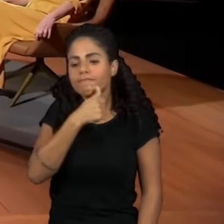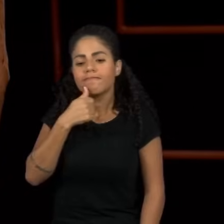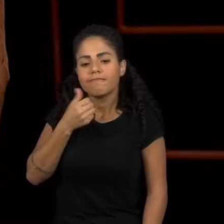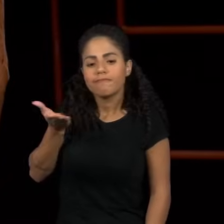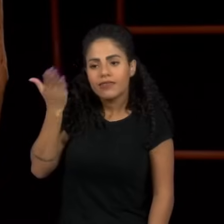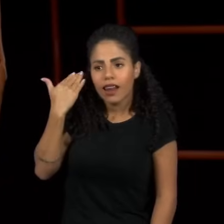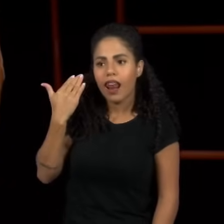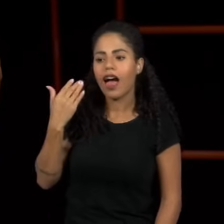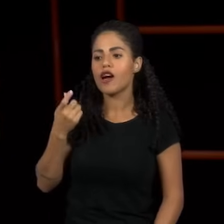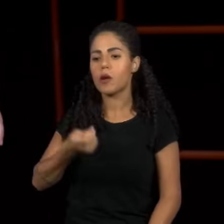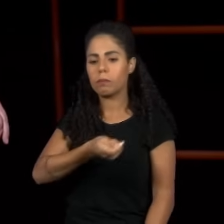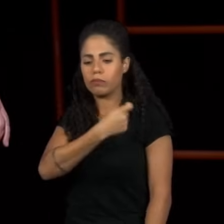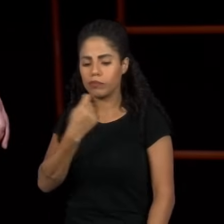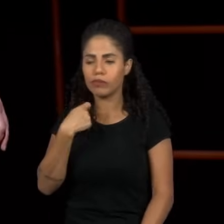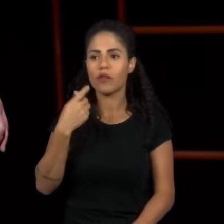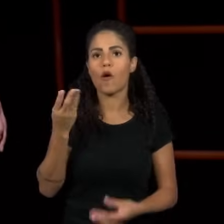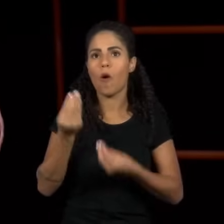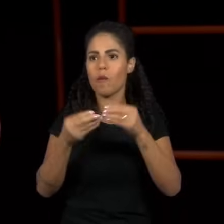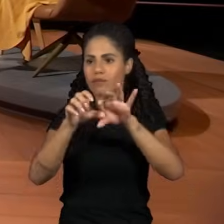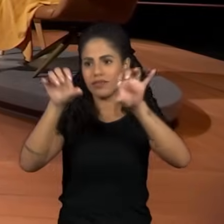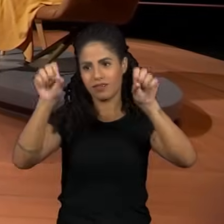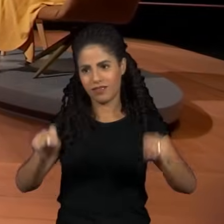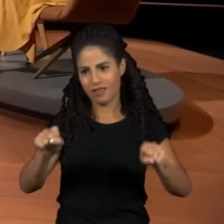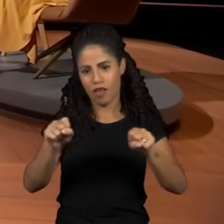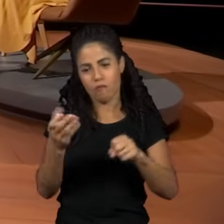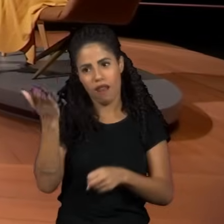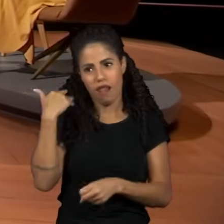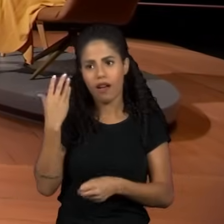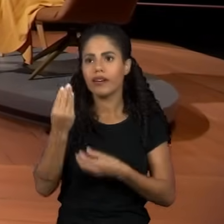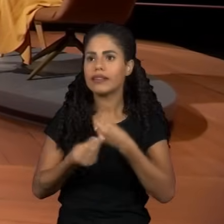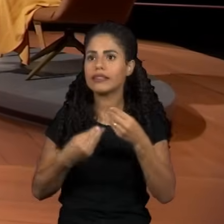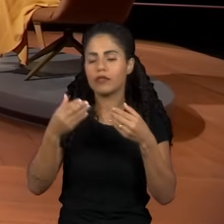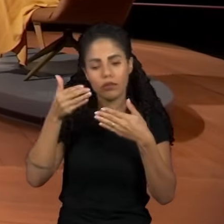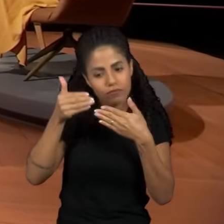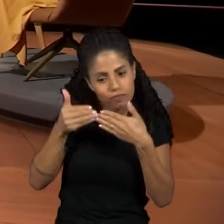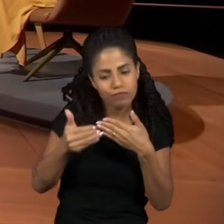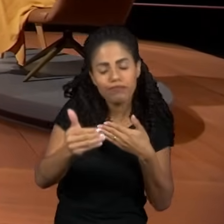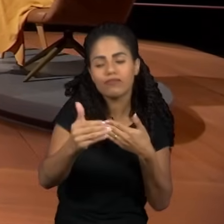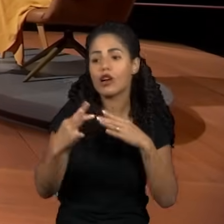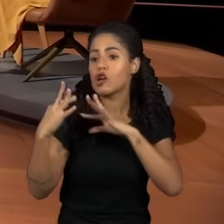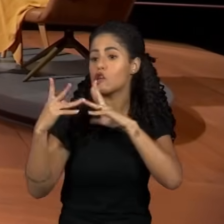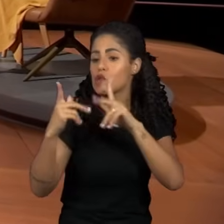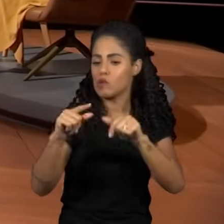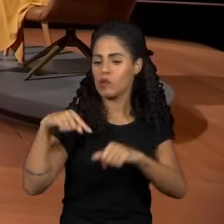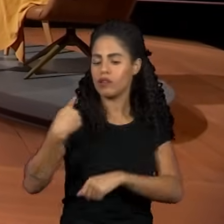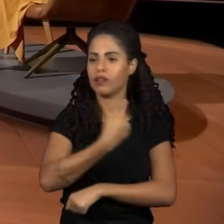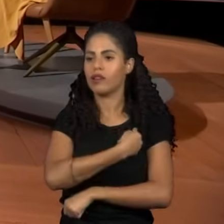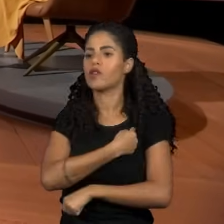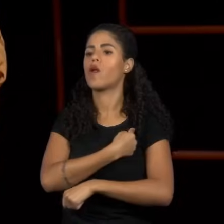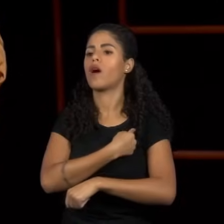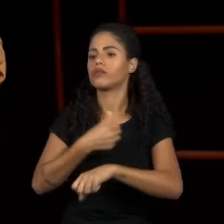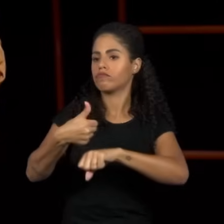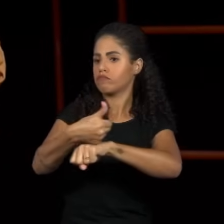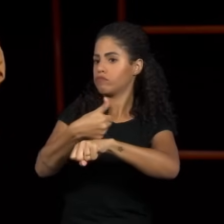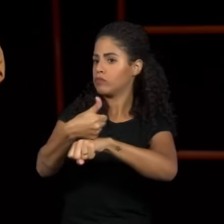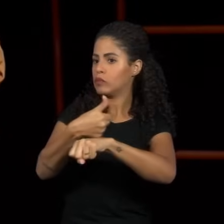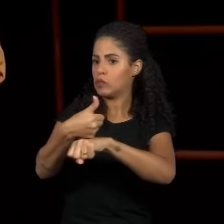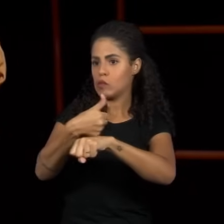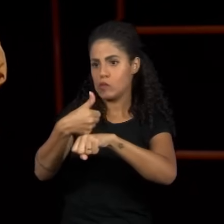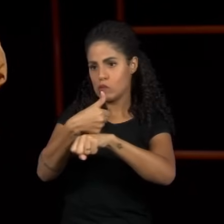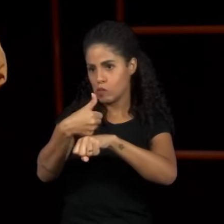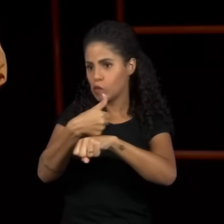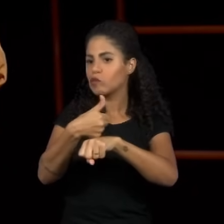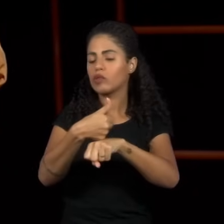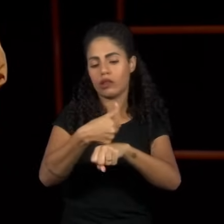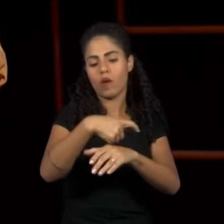sacrificada, né? Pelo sistema. É. Dali já seguimos, todos nós, vida profissional. Uhum. Eu já fui contratada